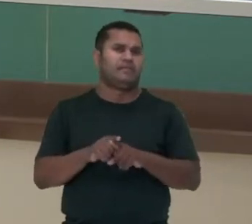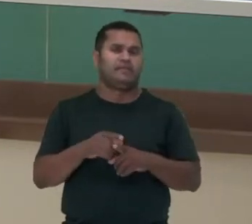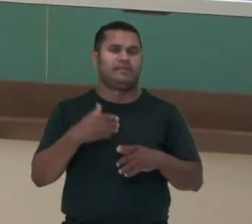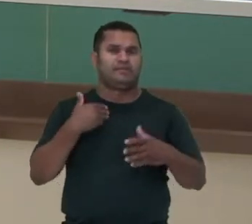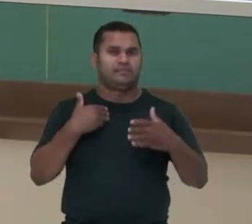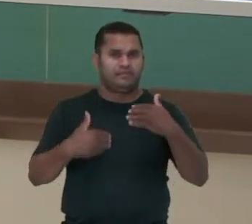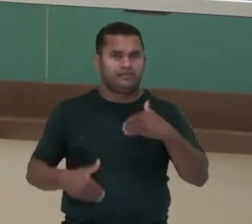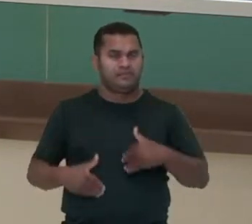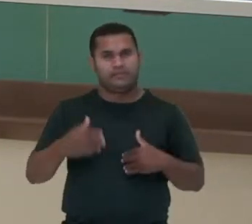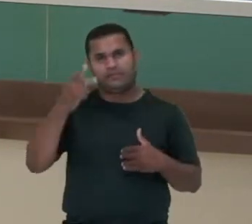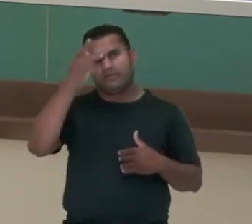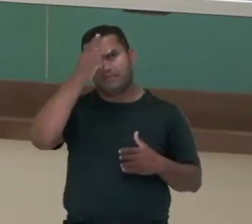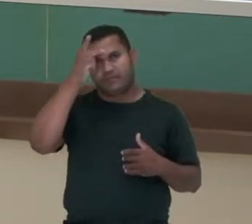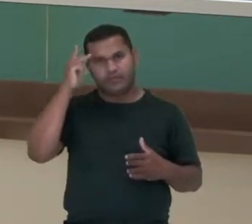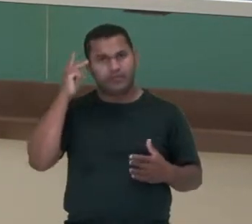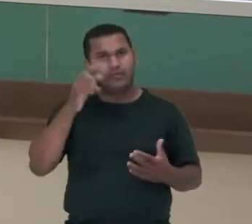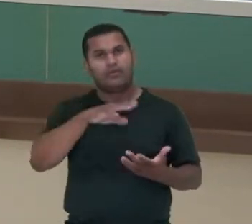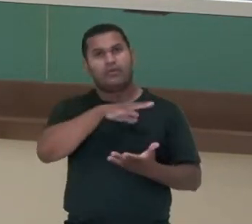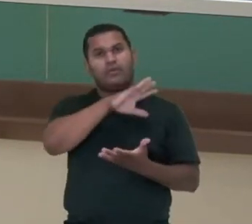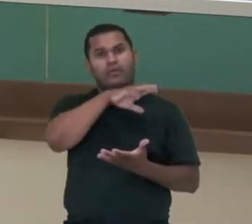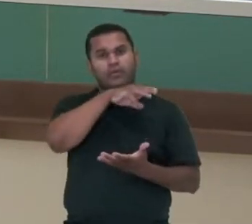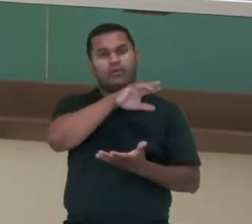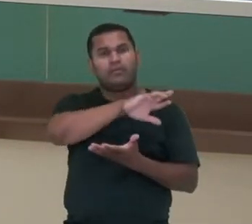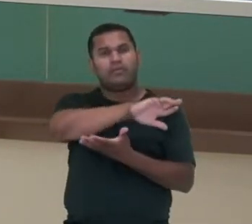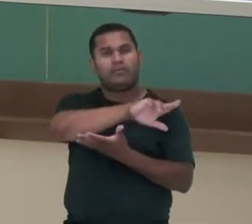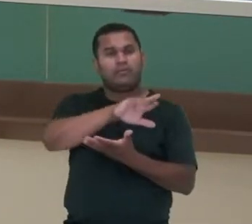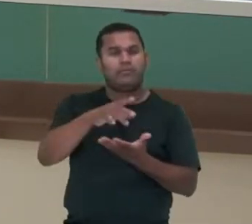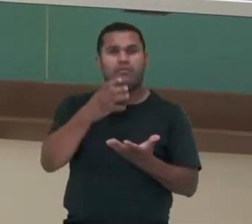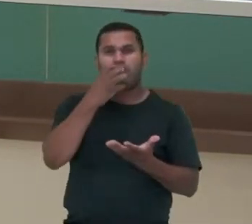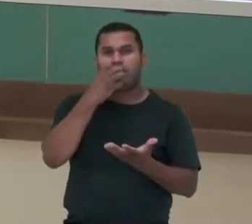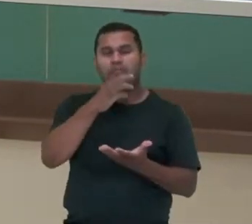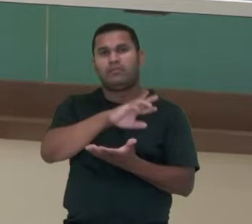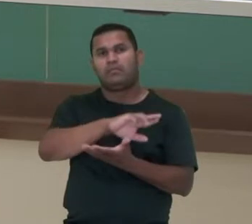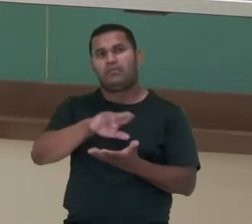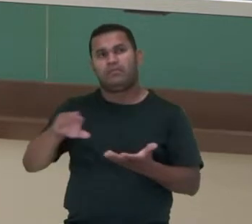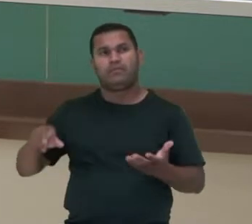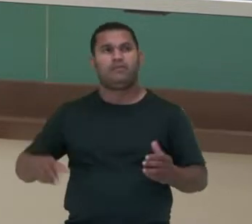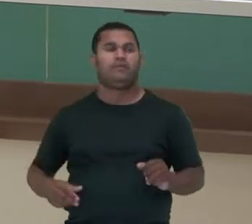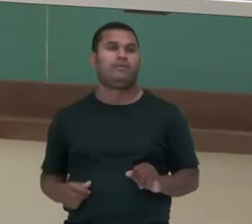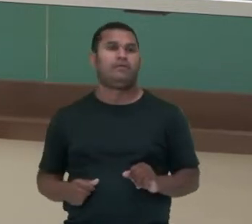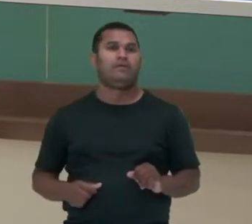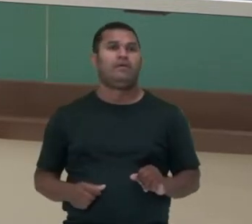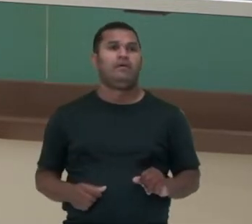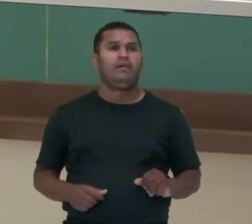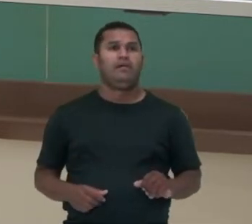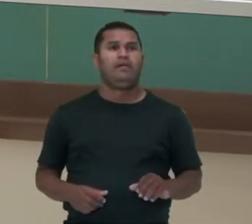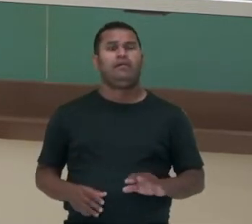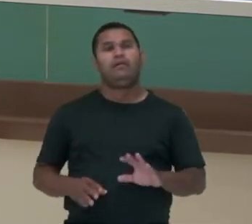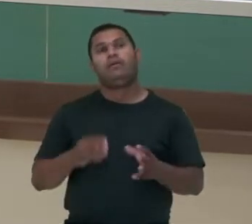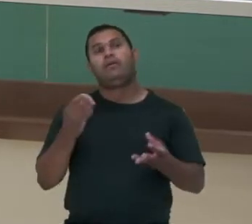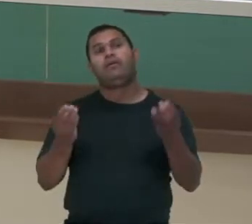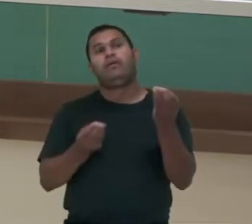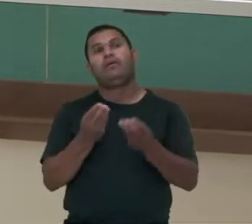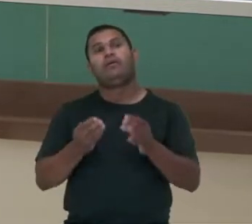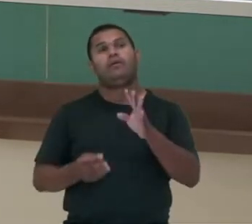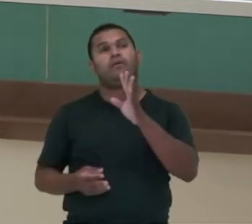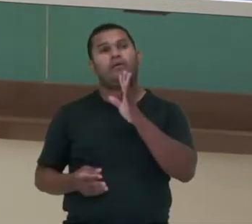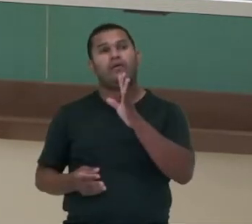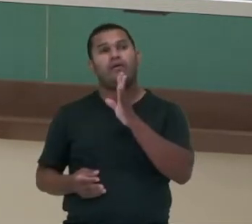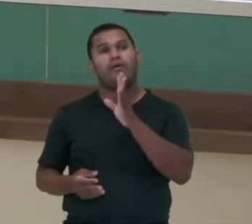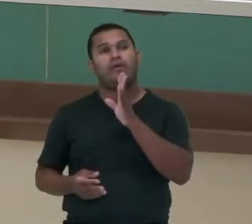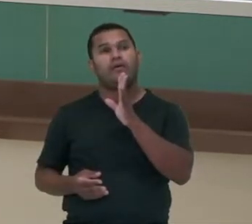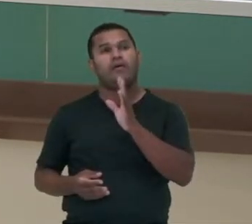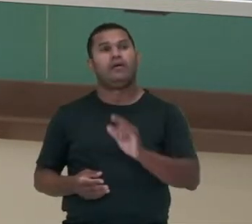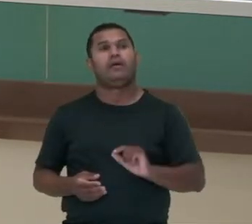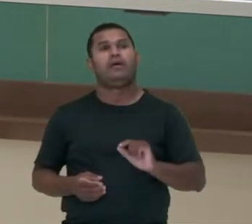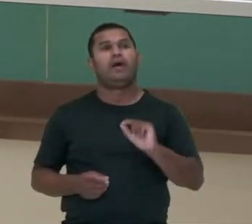conforme o caso. Conhecer as principais doenças, então, relacionadas à herança epigenética. Isso é importante, então. Lembrando